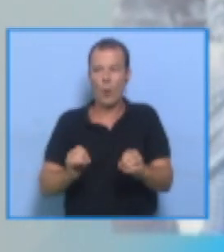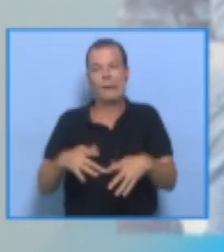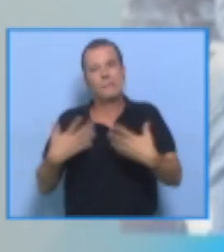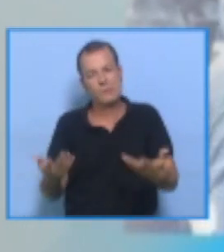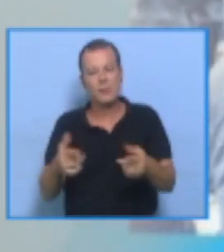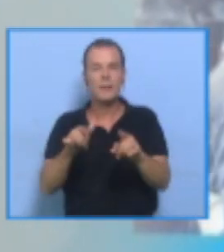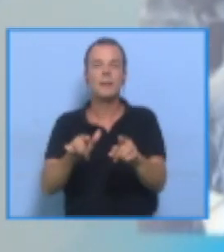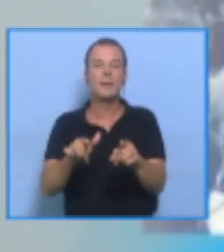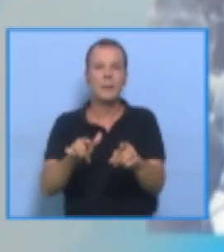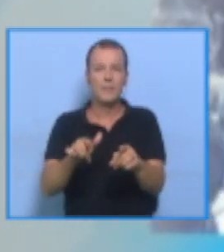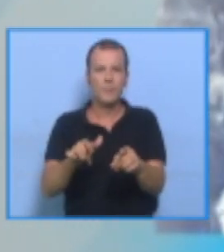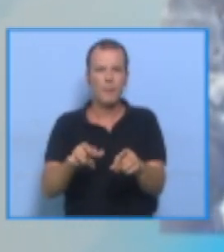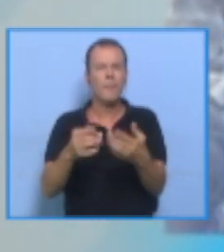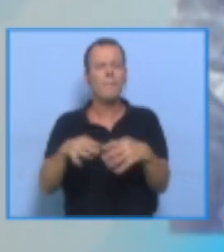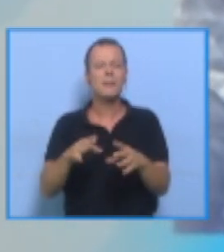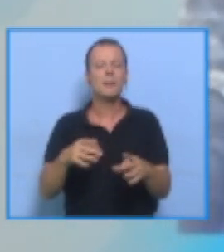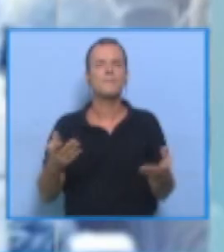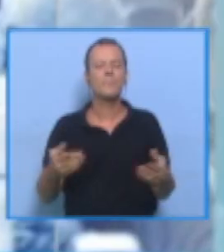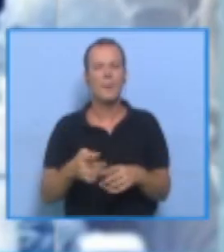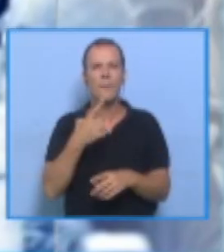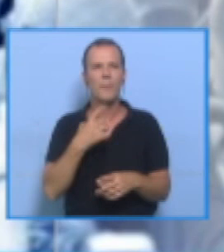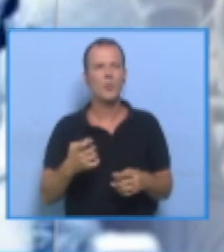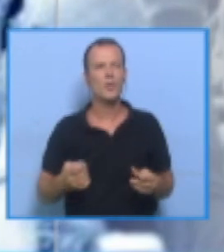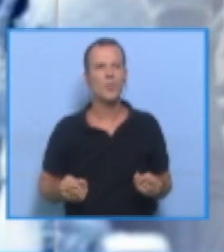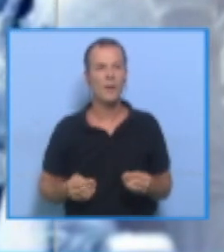falou. A sua escassez